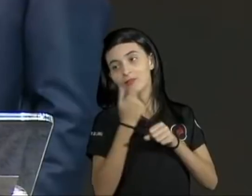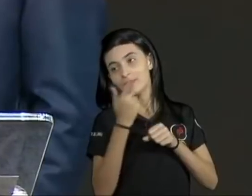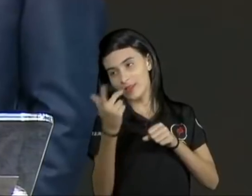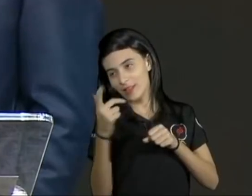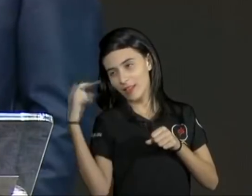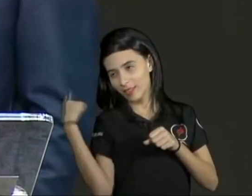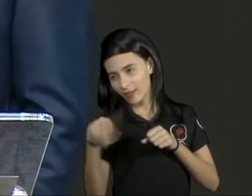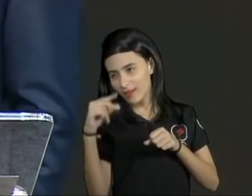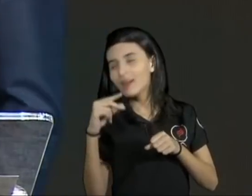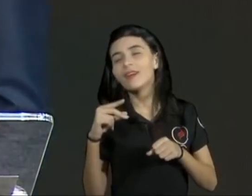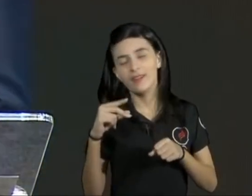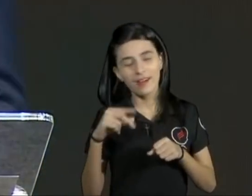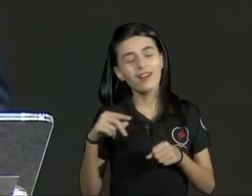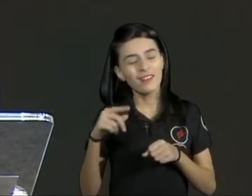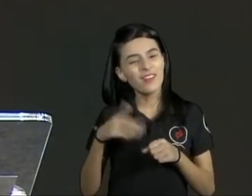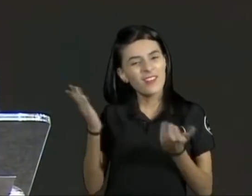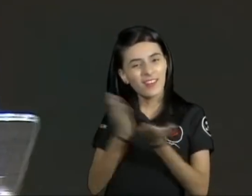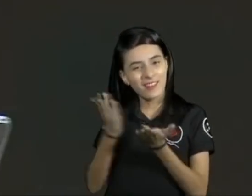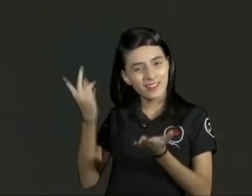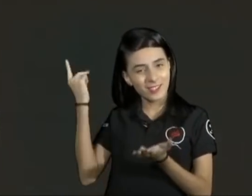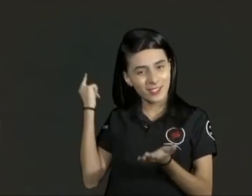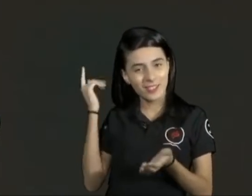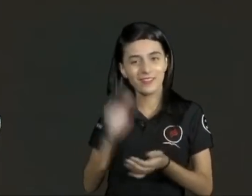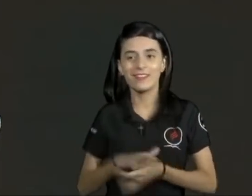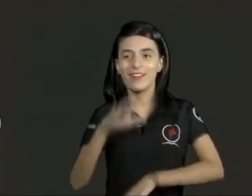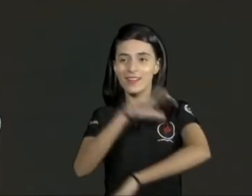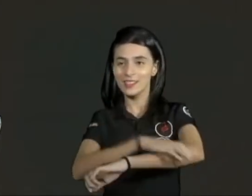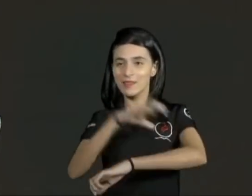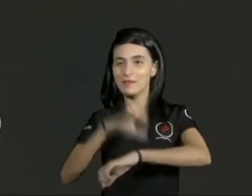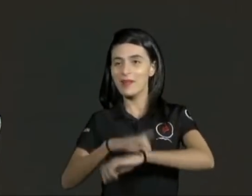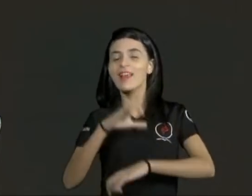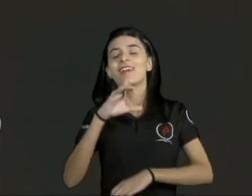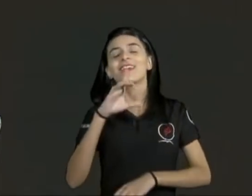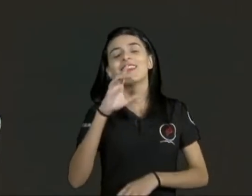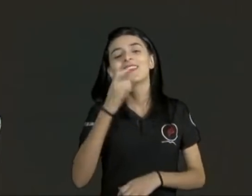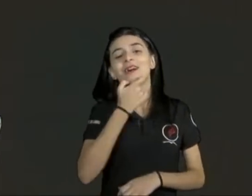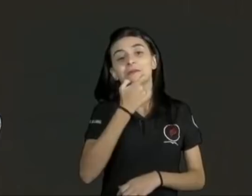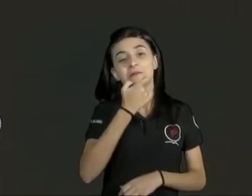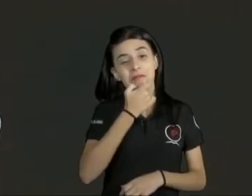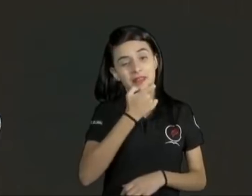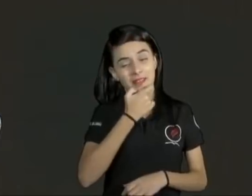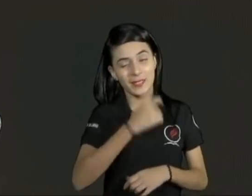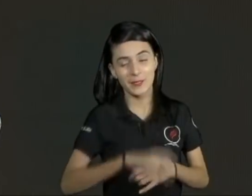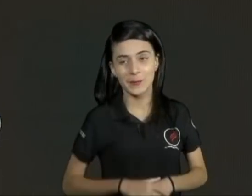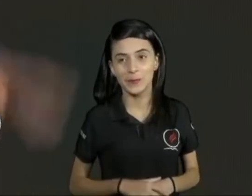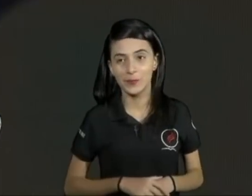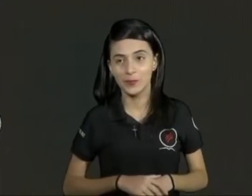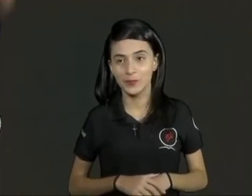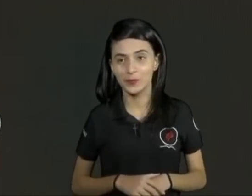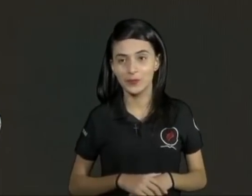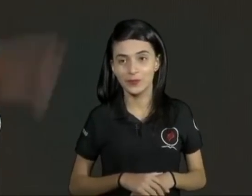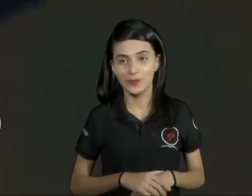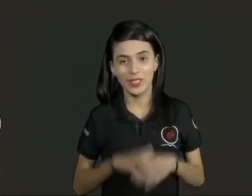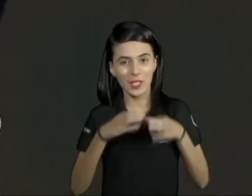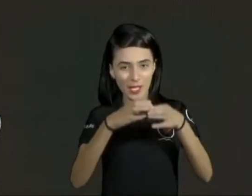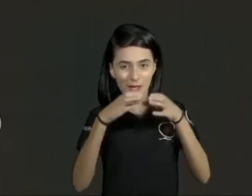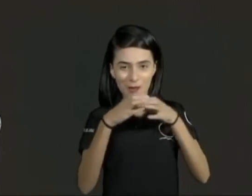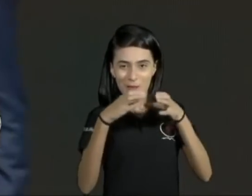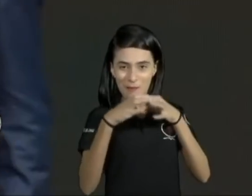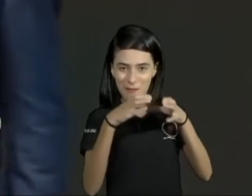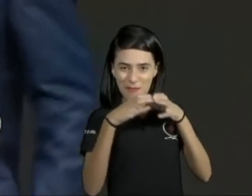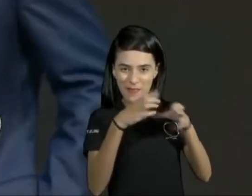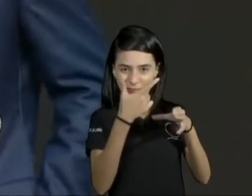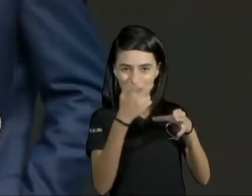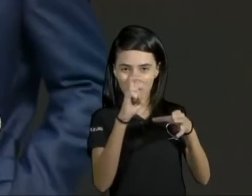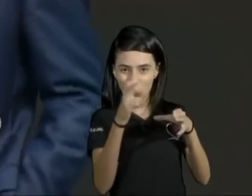dar uma catucada aqui o povo da Assembleia de Deus da Penha e o grupinho